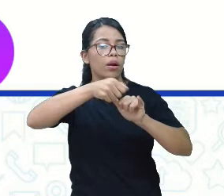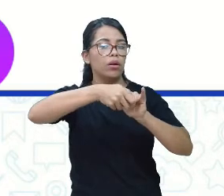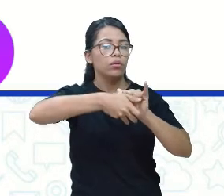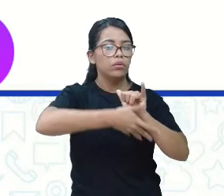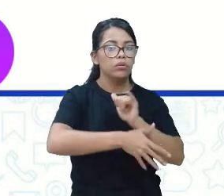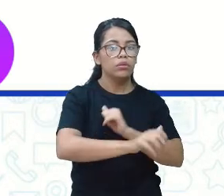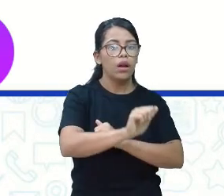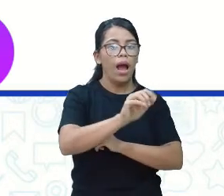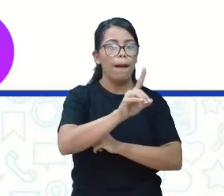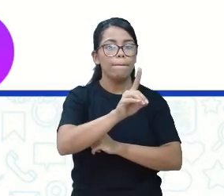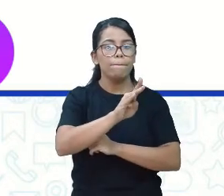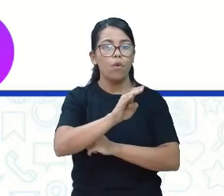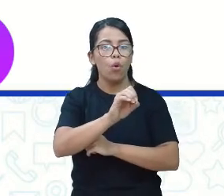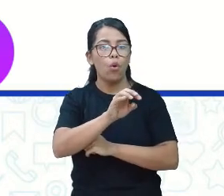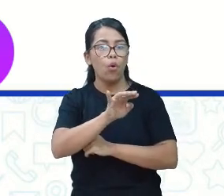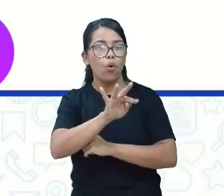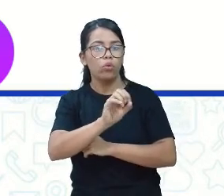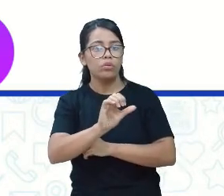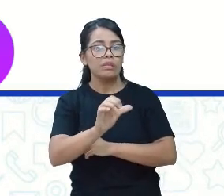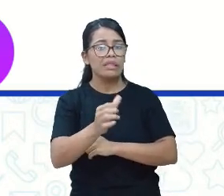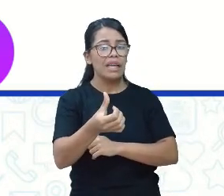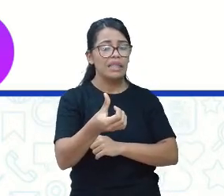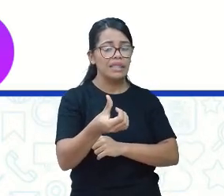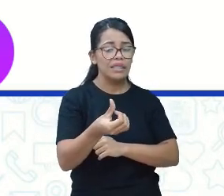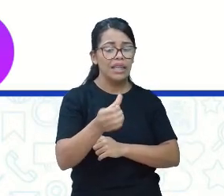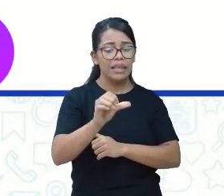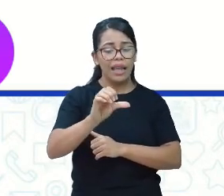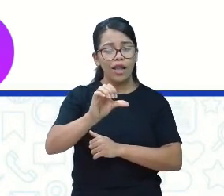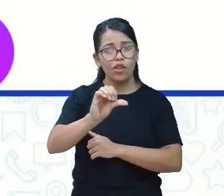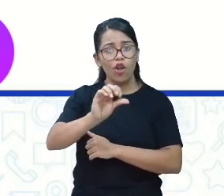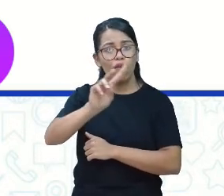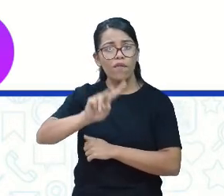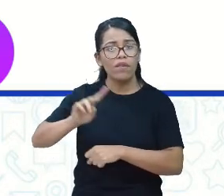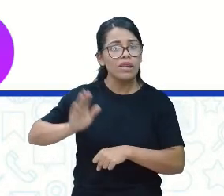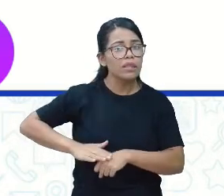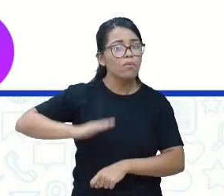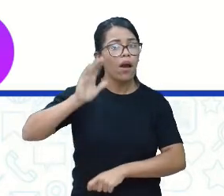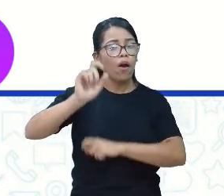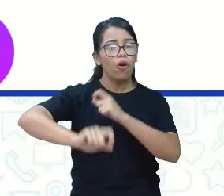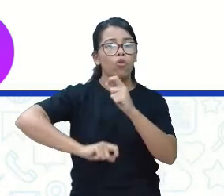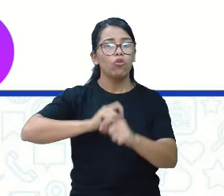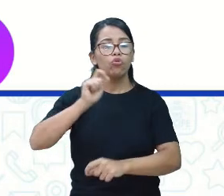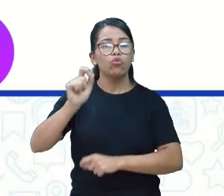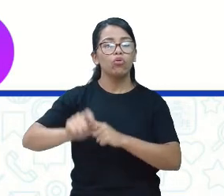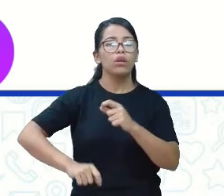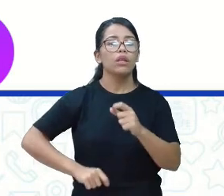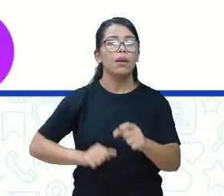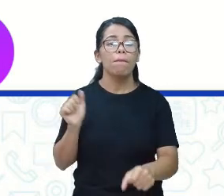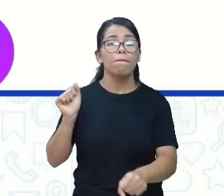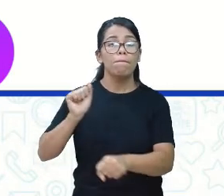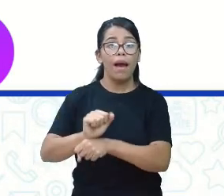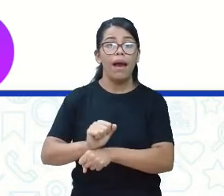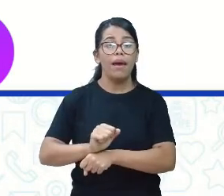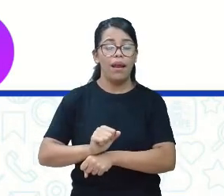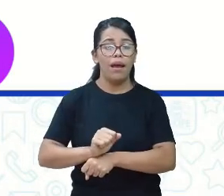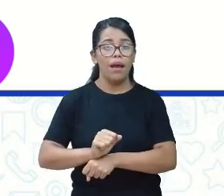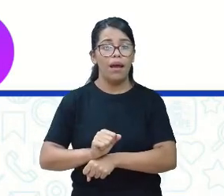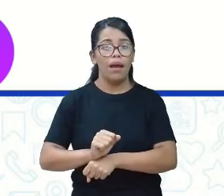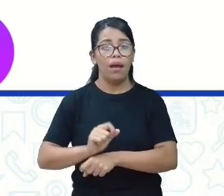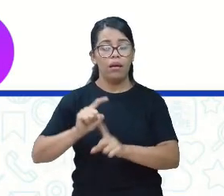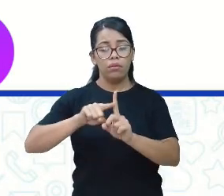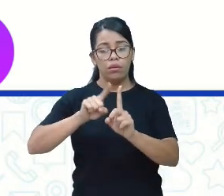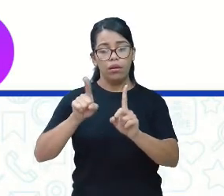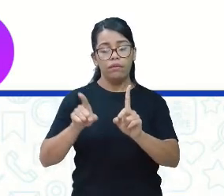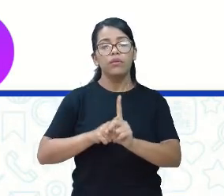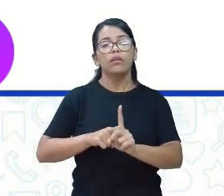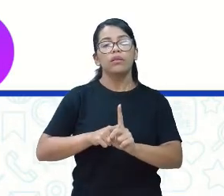mal-sucedidos, foi 79 vezes maior do que as interrupções de gravidez previstas pela lei. Então, vocês estão vendo aí,